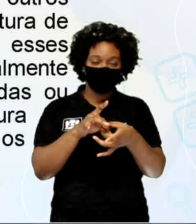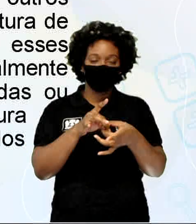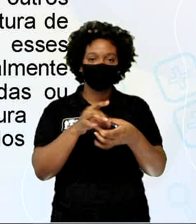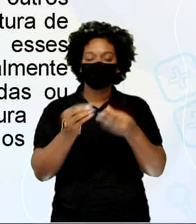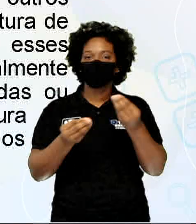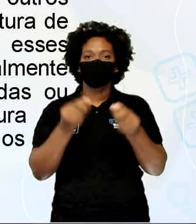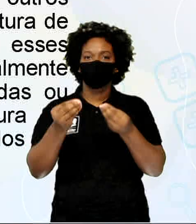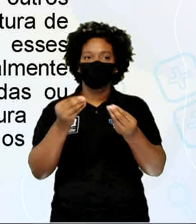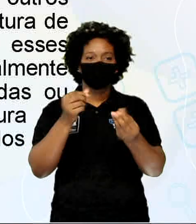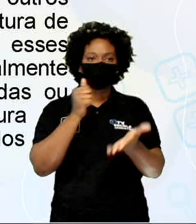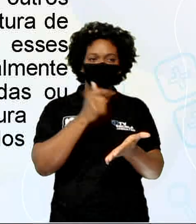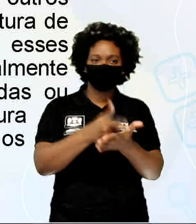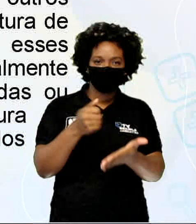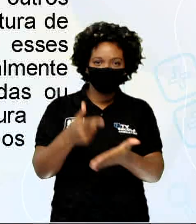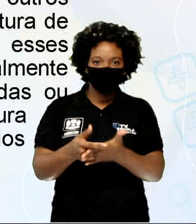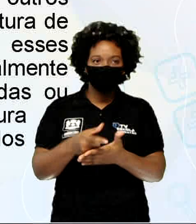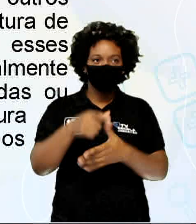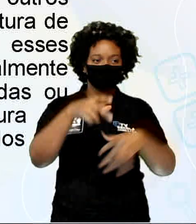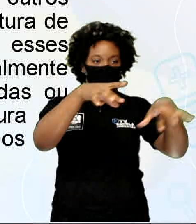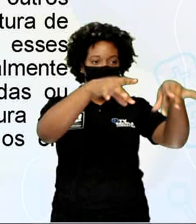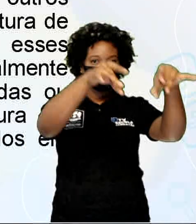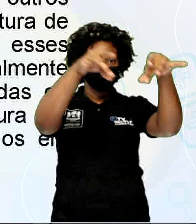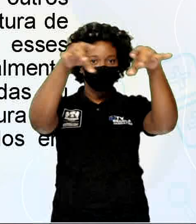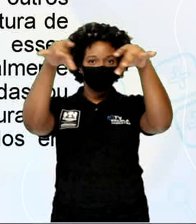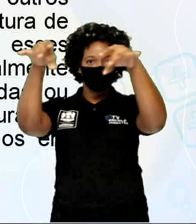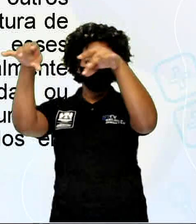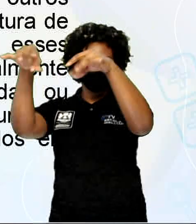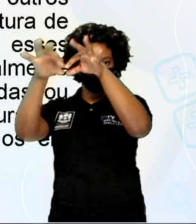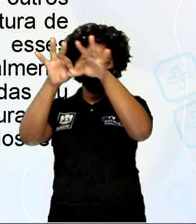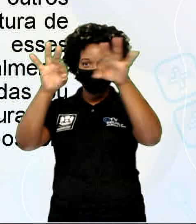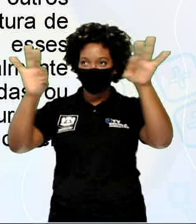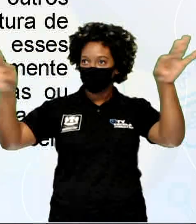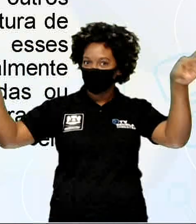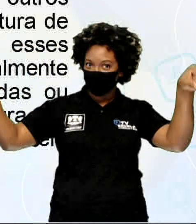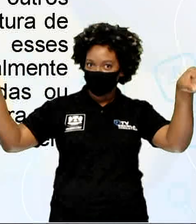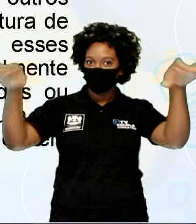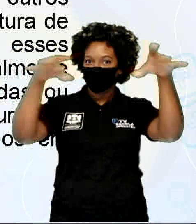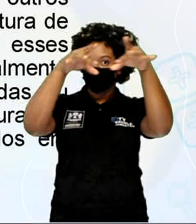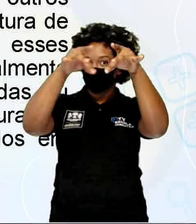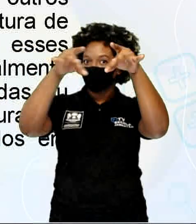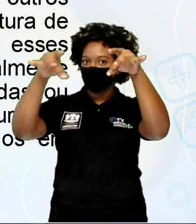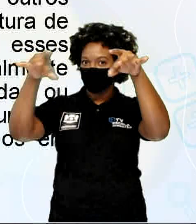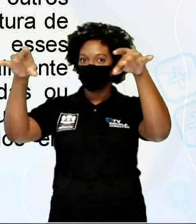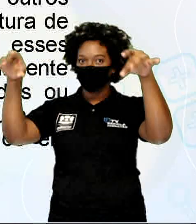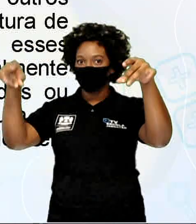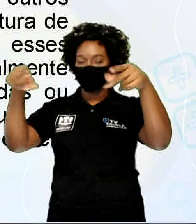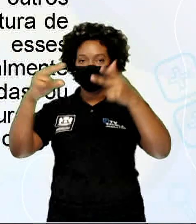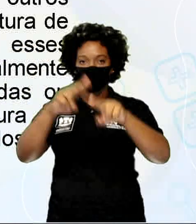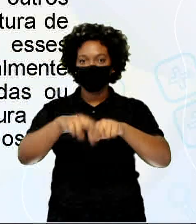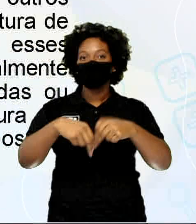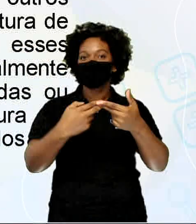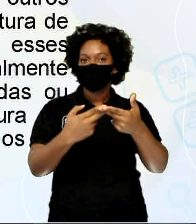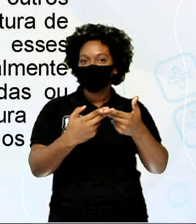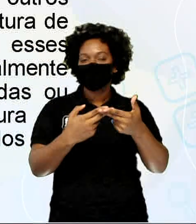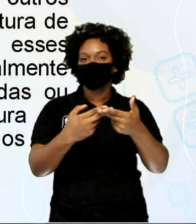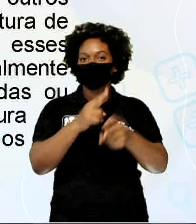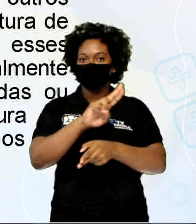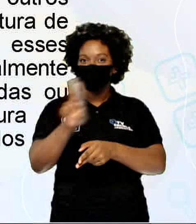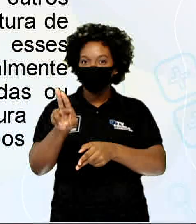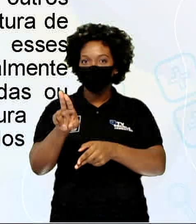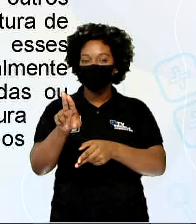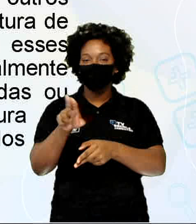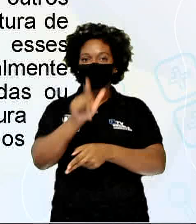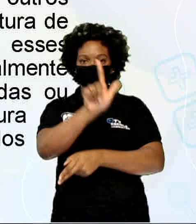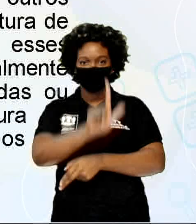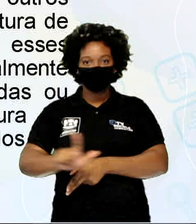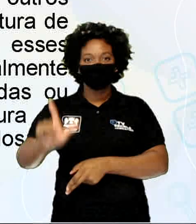Eles normalmente são pendurados em barbantes, cordas ou cordéis. Por isso, pessoal, esse nome